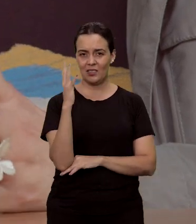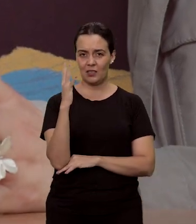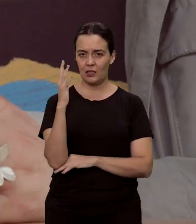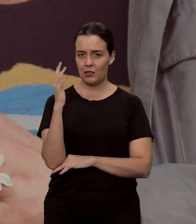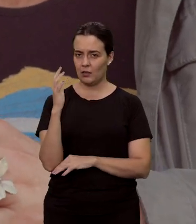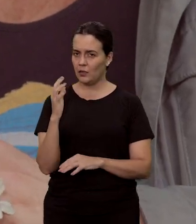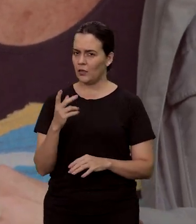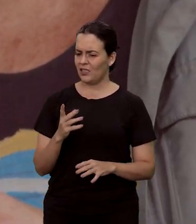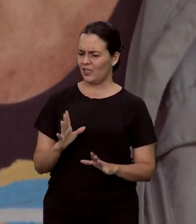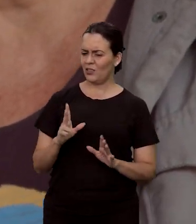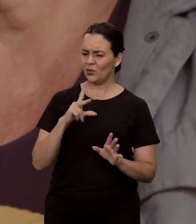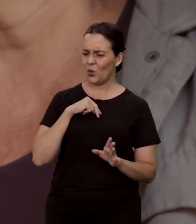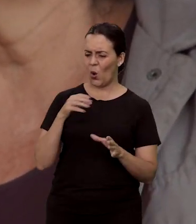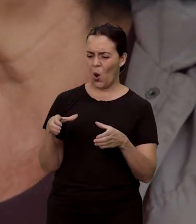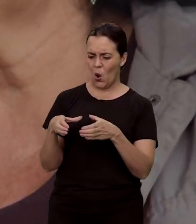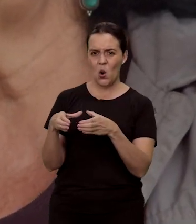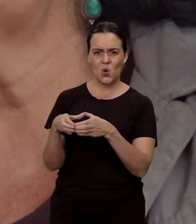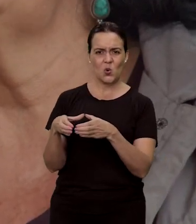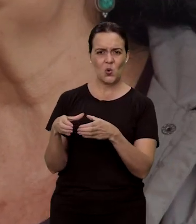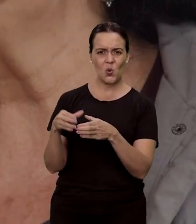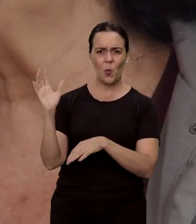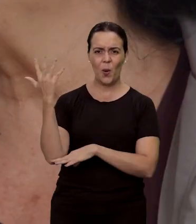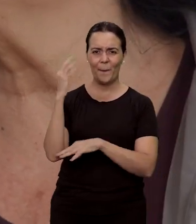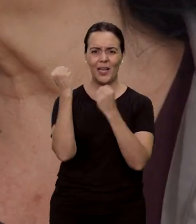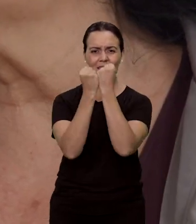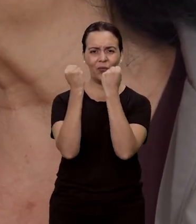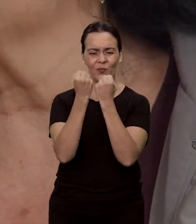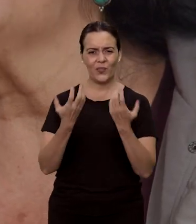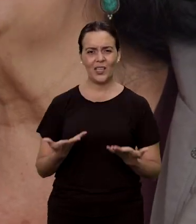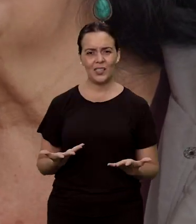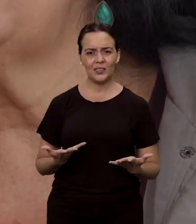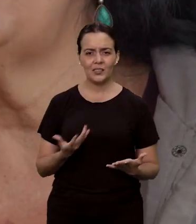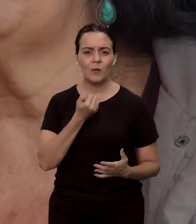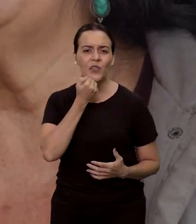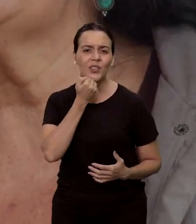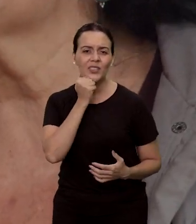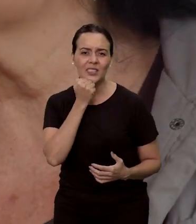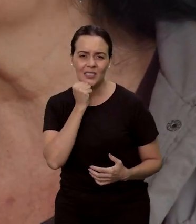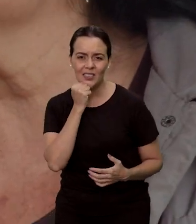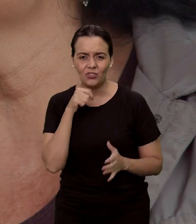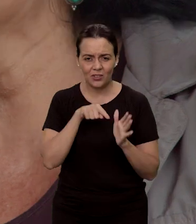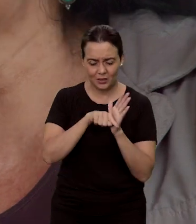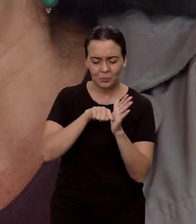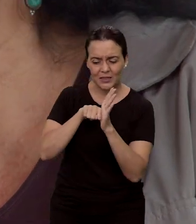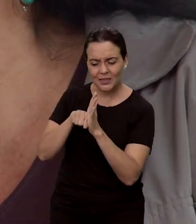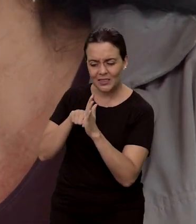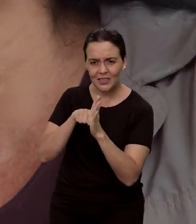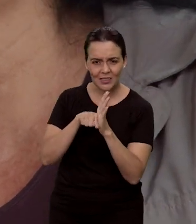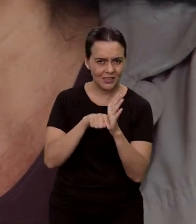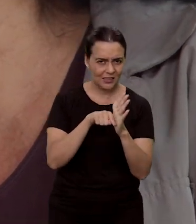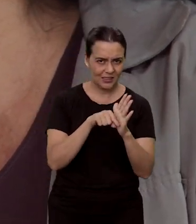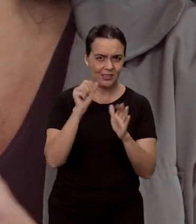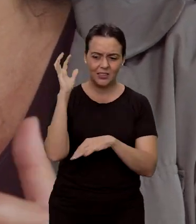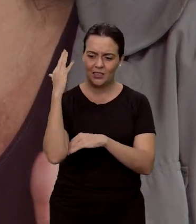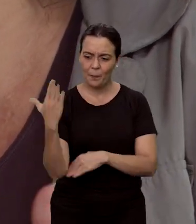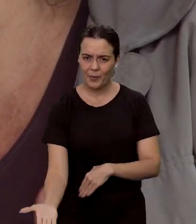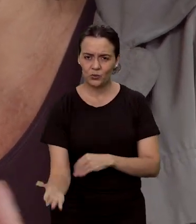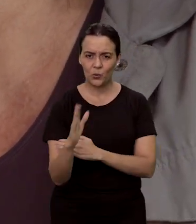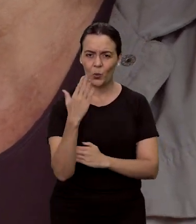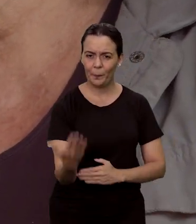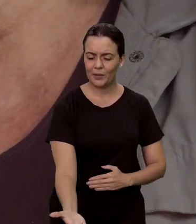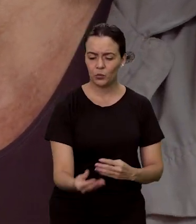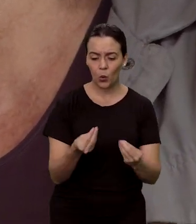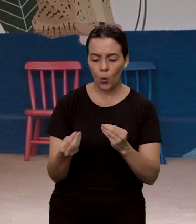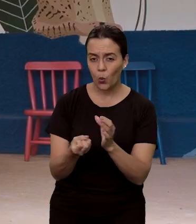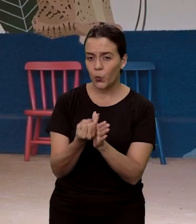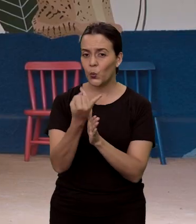organizações ambientalistas, os cientistas que fazem, por exemplo, a medição do desmatamento, o monitoramento